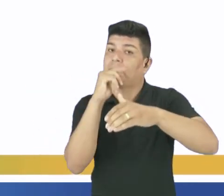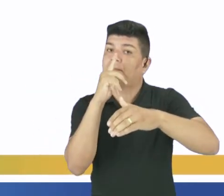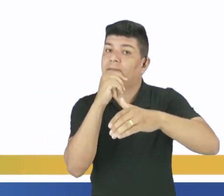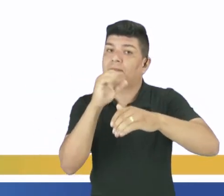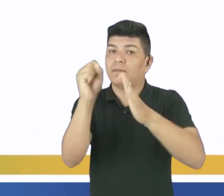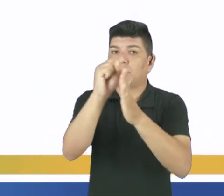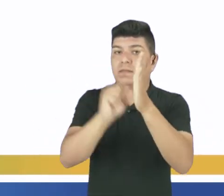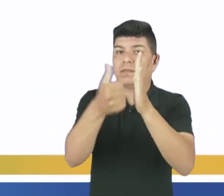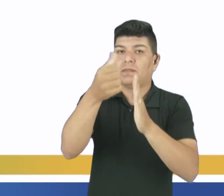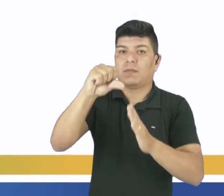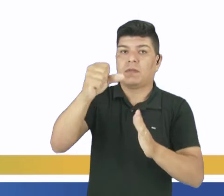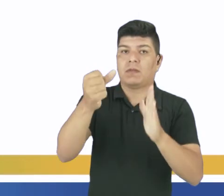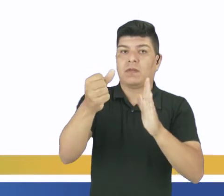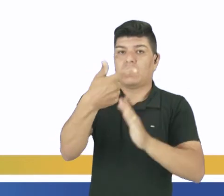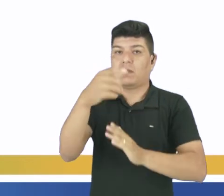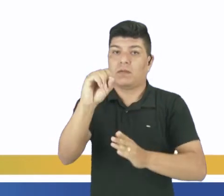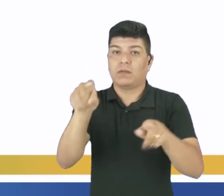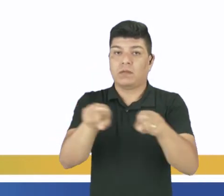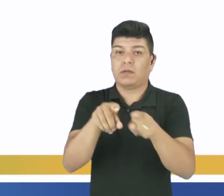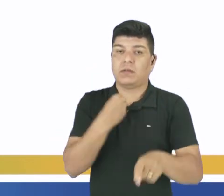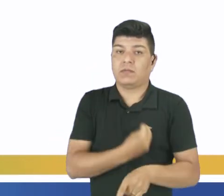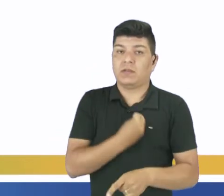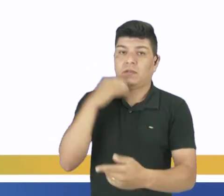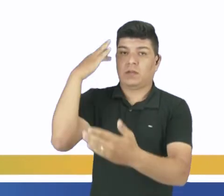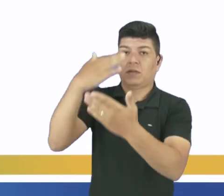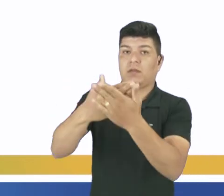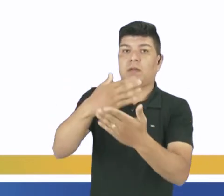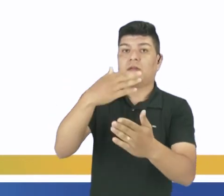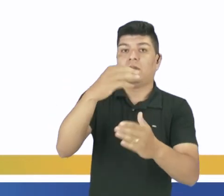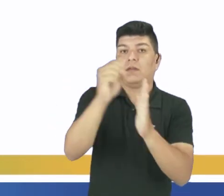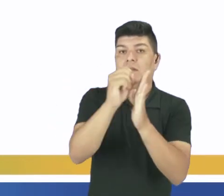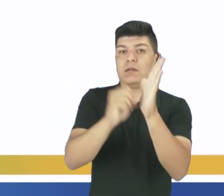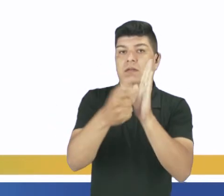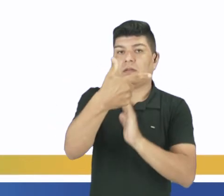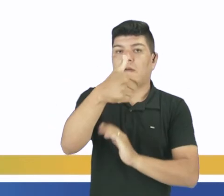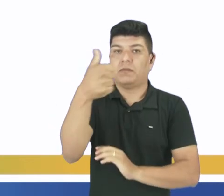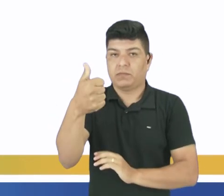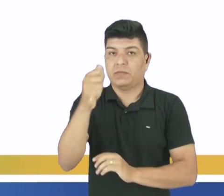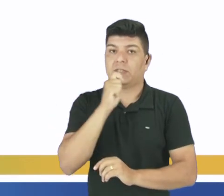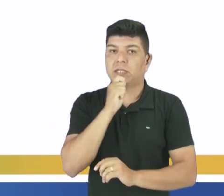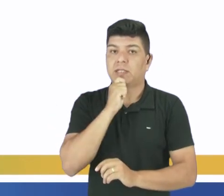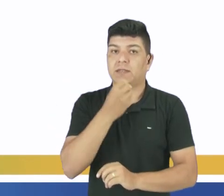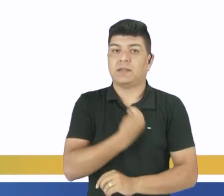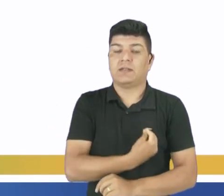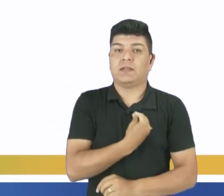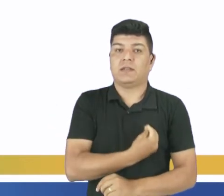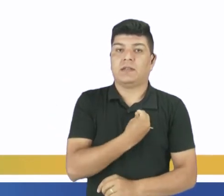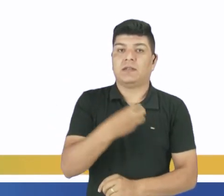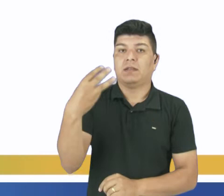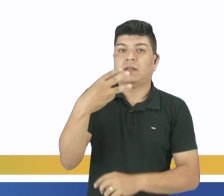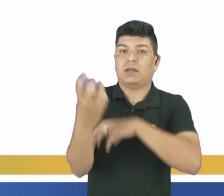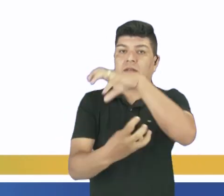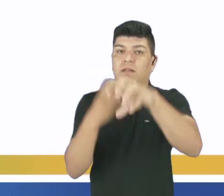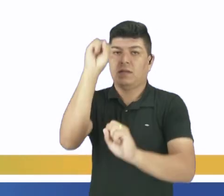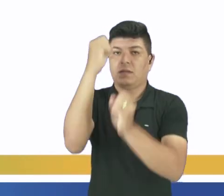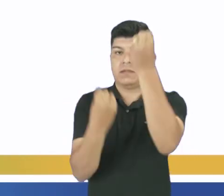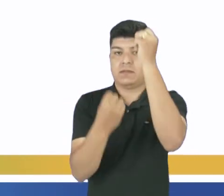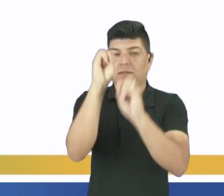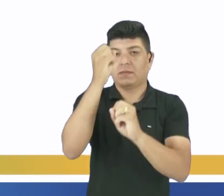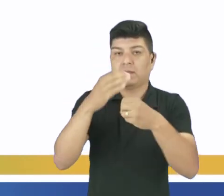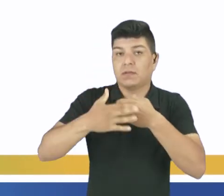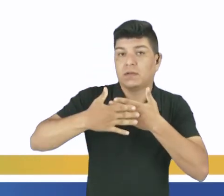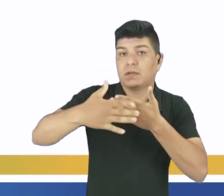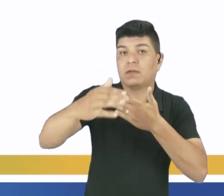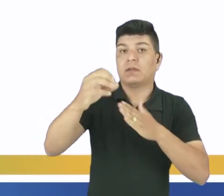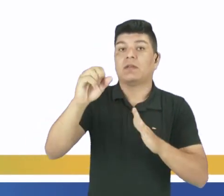XIX e XX e ainda presente nesse século XXI que estamos ainda no decorrer dele. A terceira Revolução Industrial, a